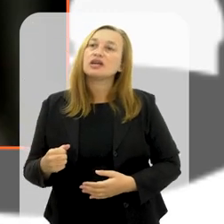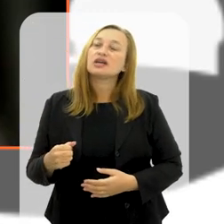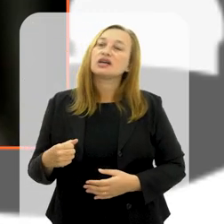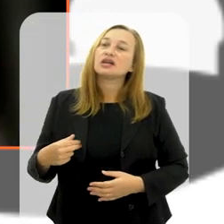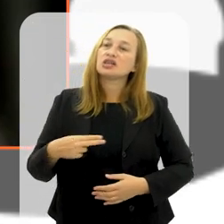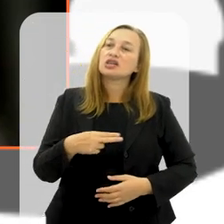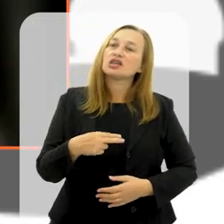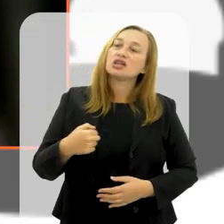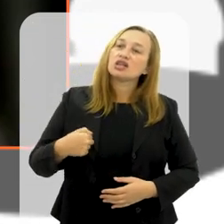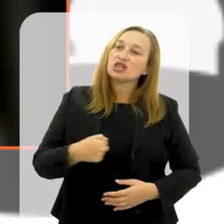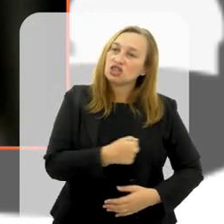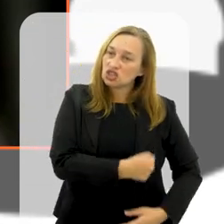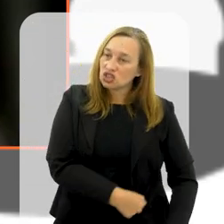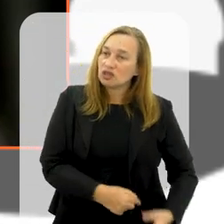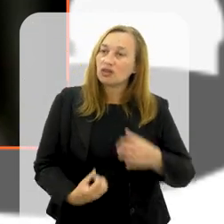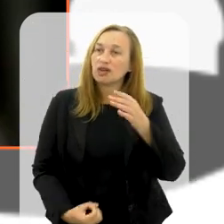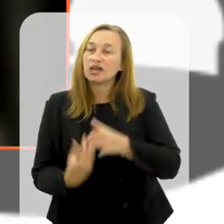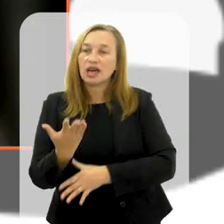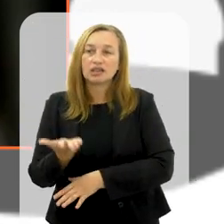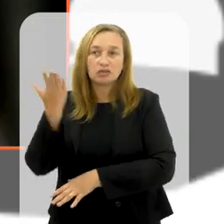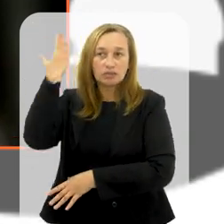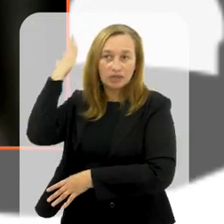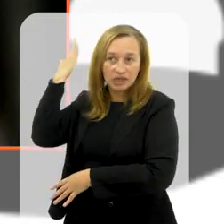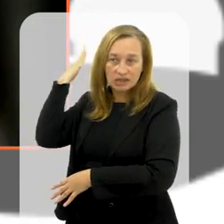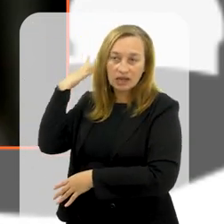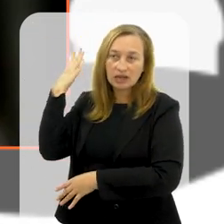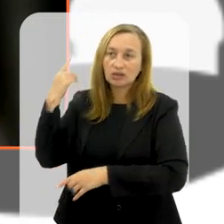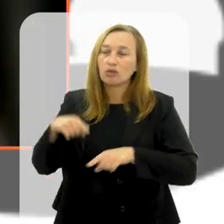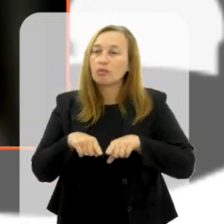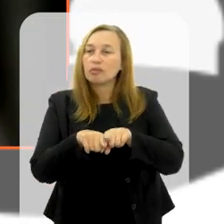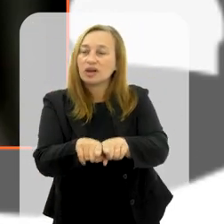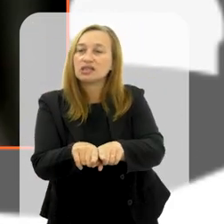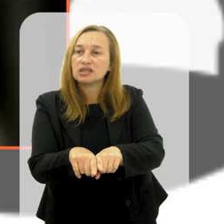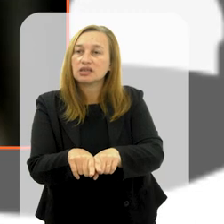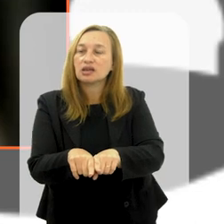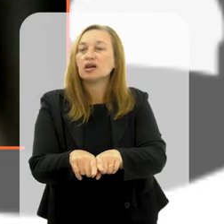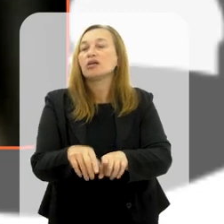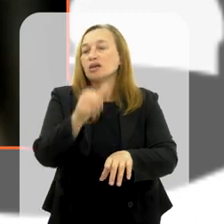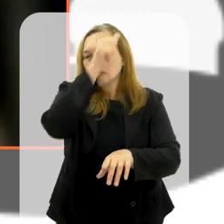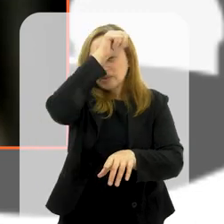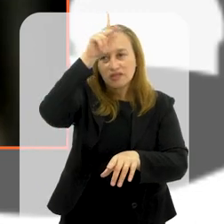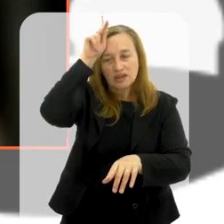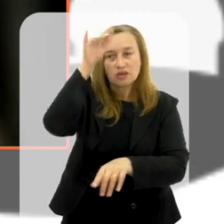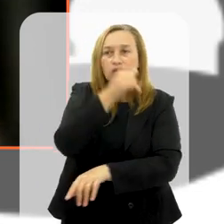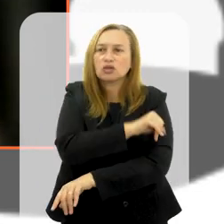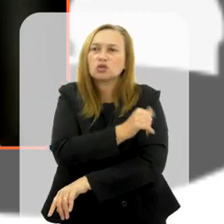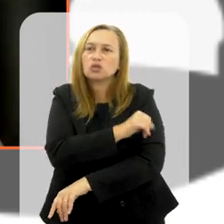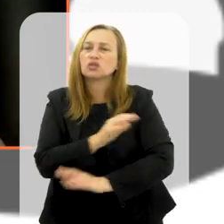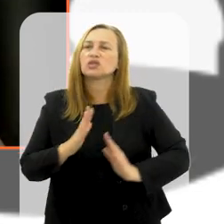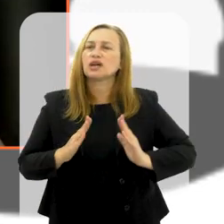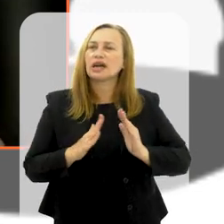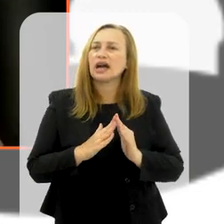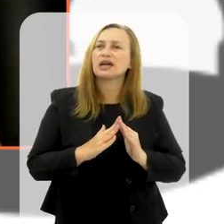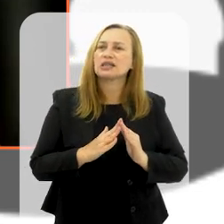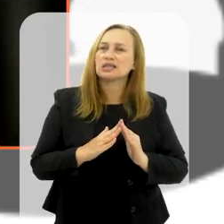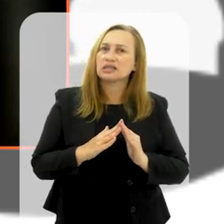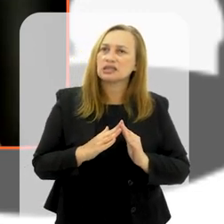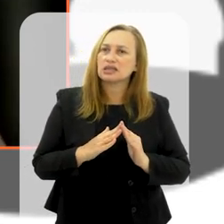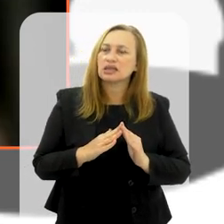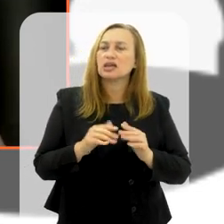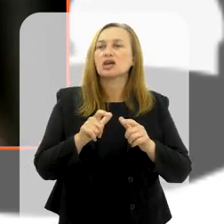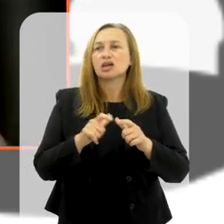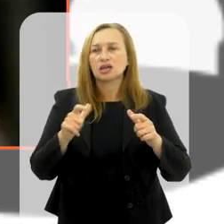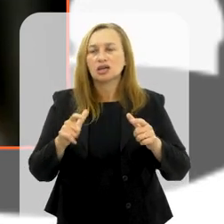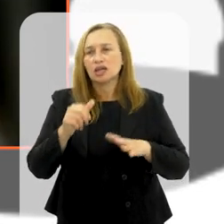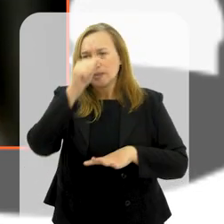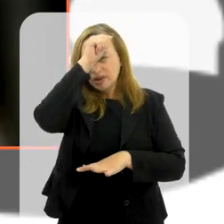em 2010, numa parceria com a Prefeitura do Rio. Ficou instalado na casa, uma